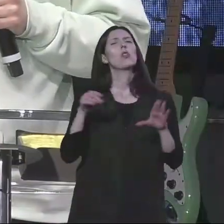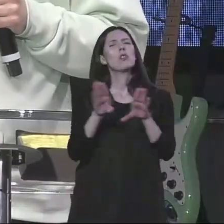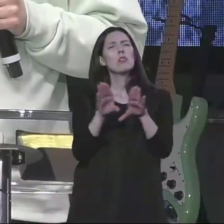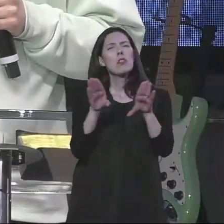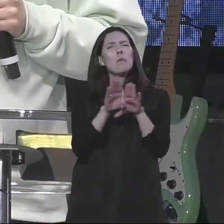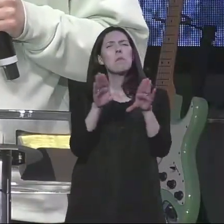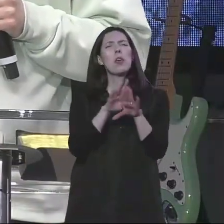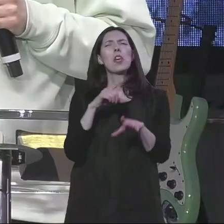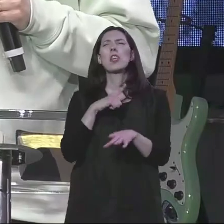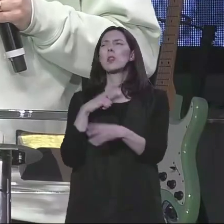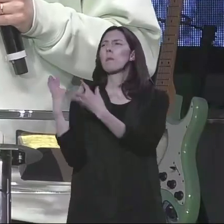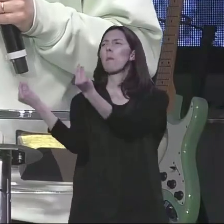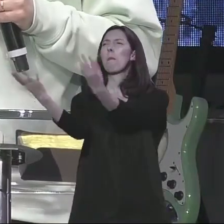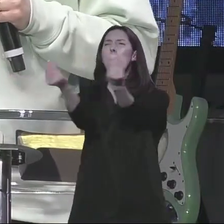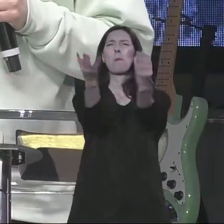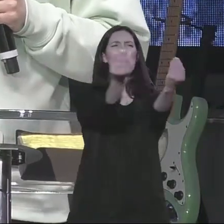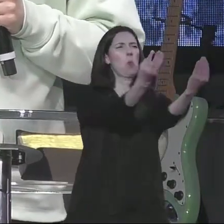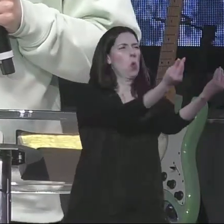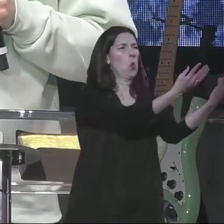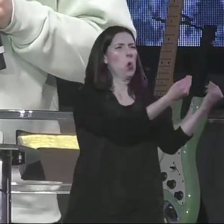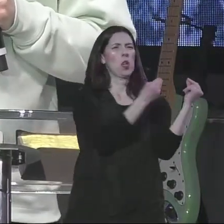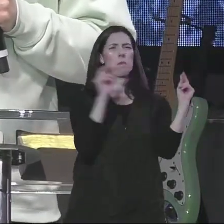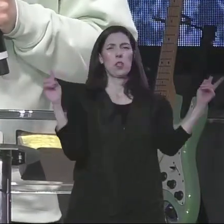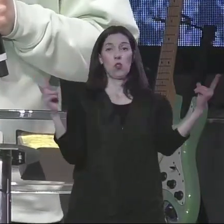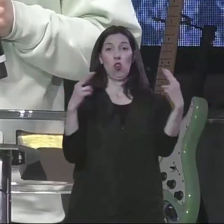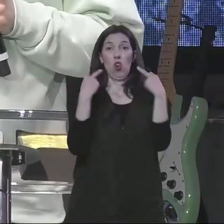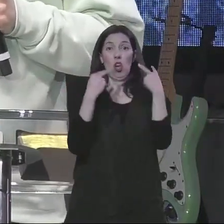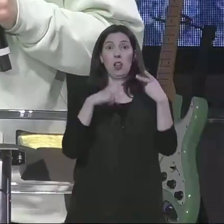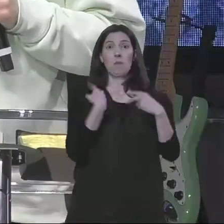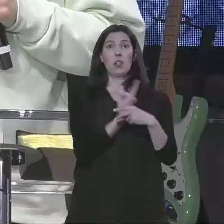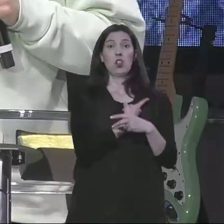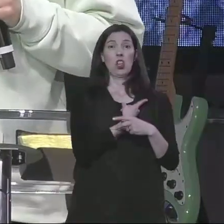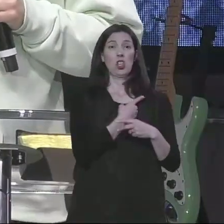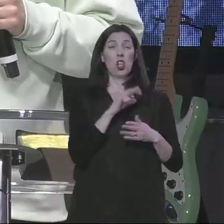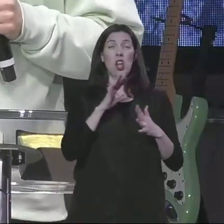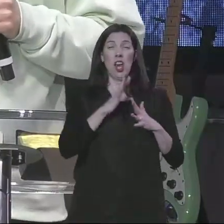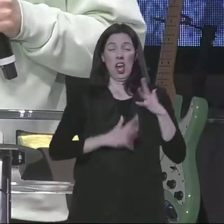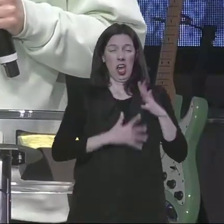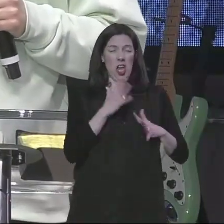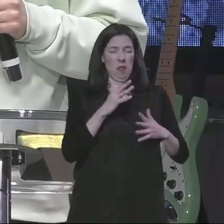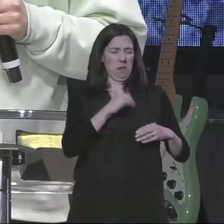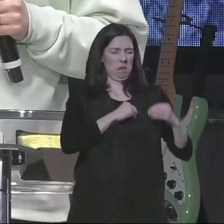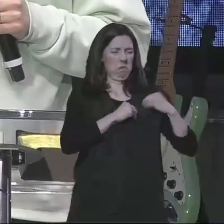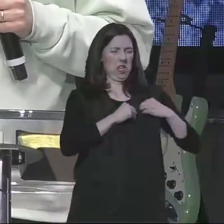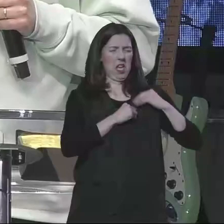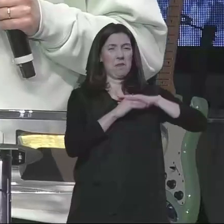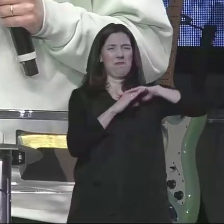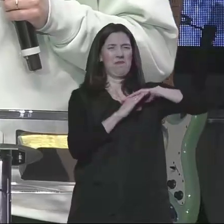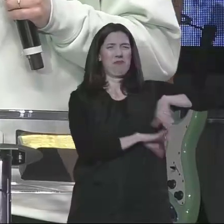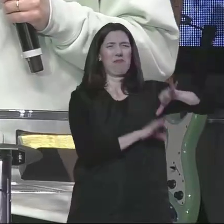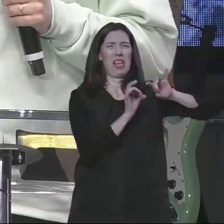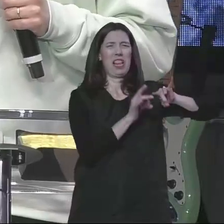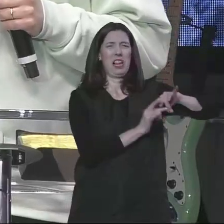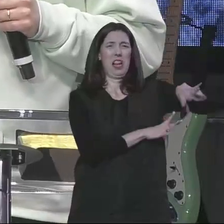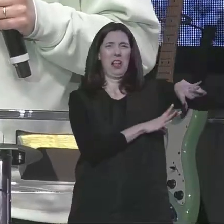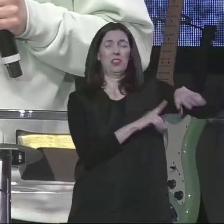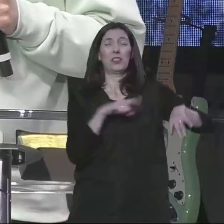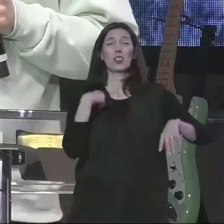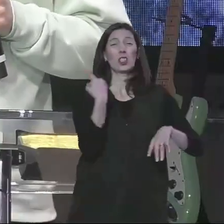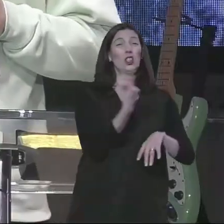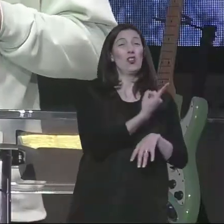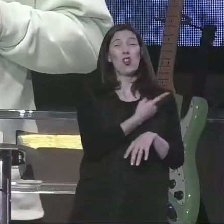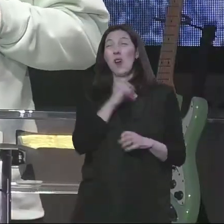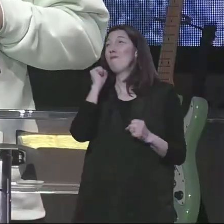nuvem de testemunhas, livremo-nos de tudo que nos atrapalha e do pecado que nos envolve, e corramos